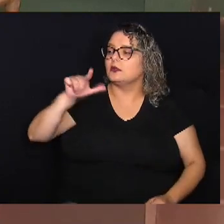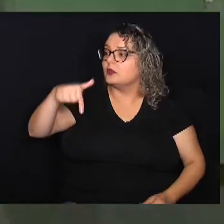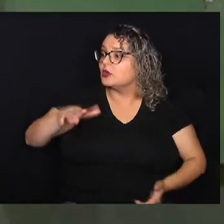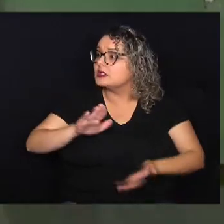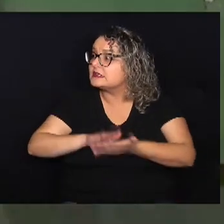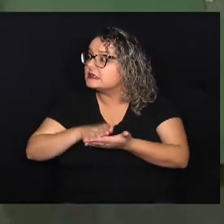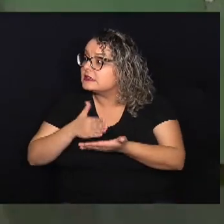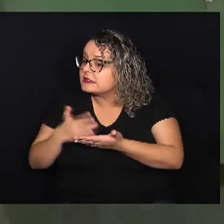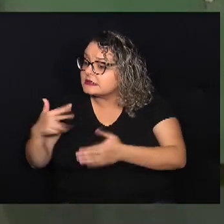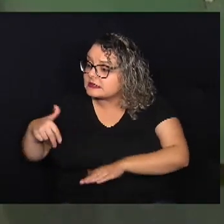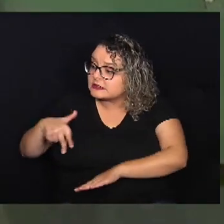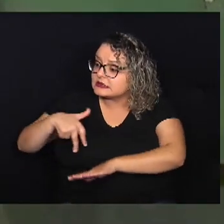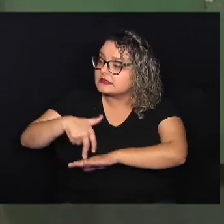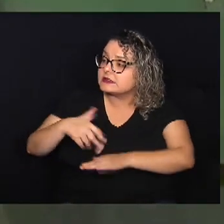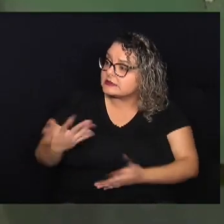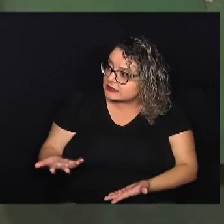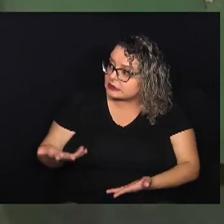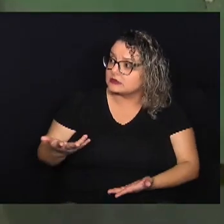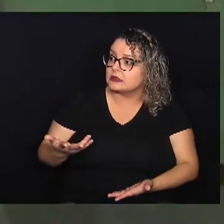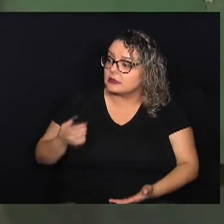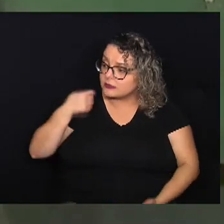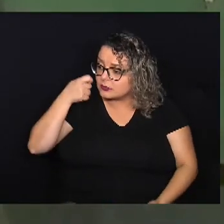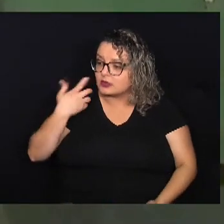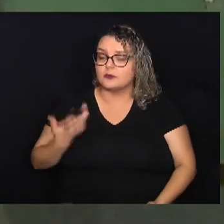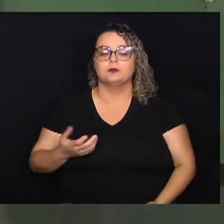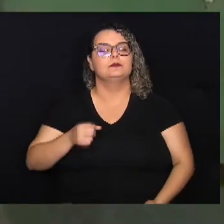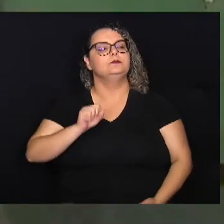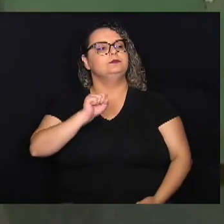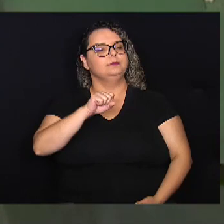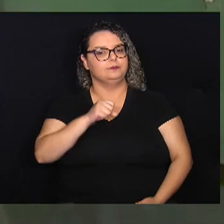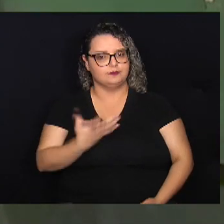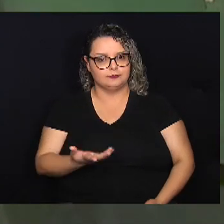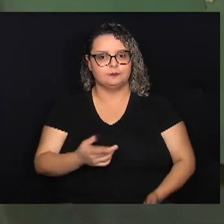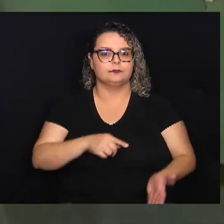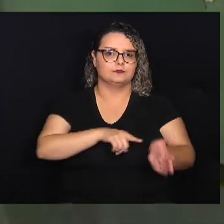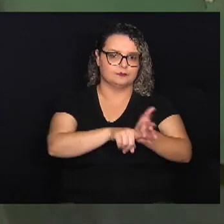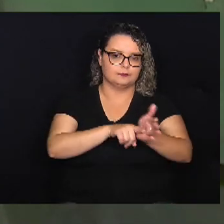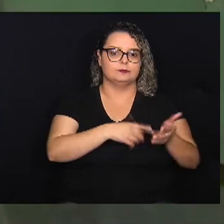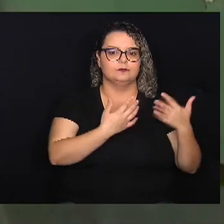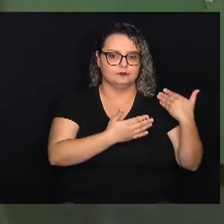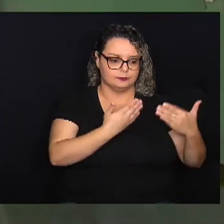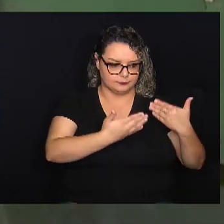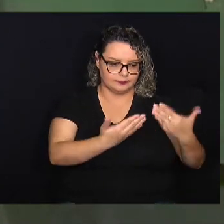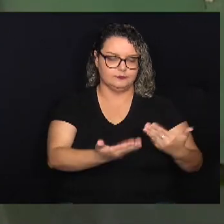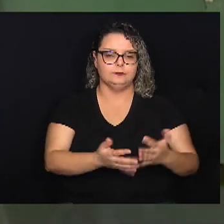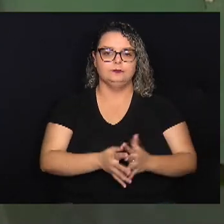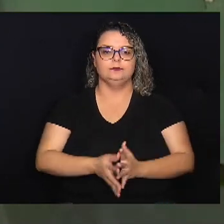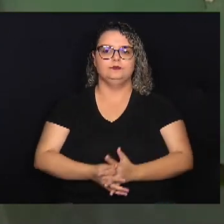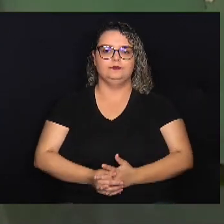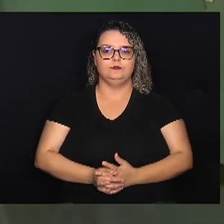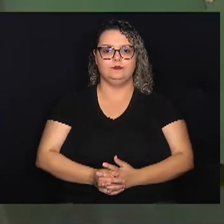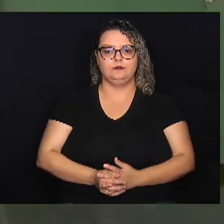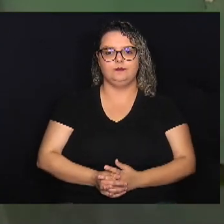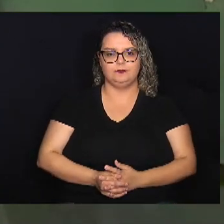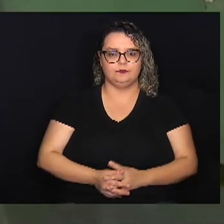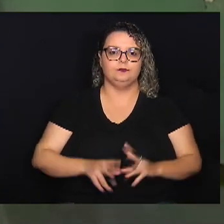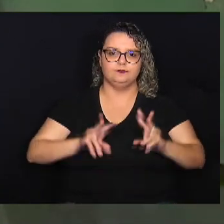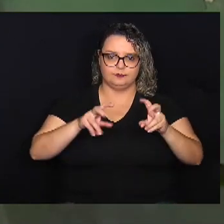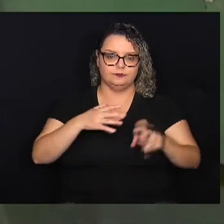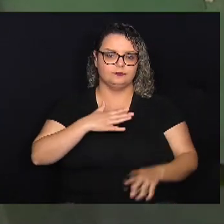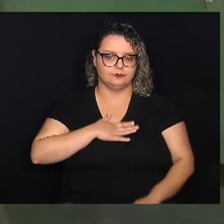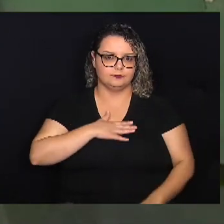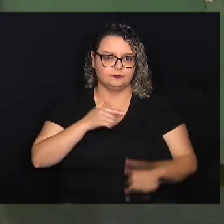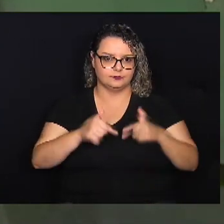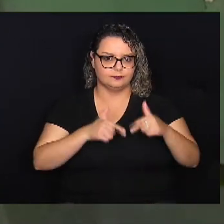interpretando. Isso, exatamente. Essa é uma busca, uma pesquisa que eu faço já há um certo tempo, né? Foi assunto do meu trabalho